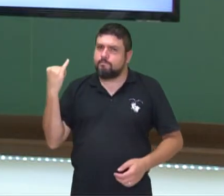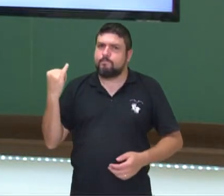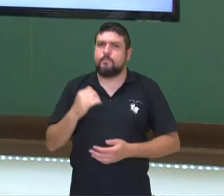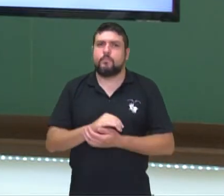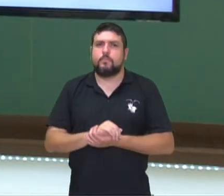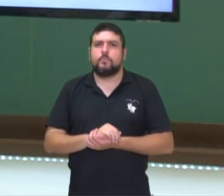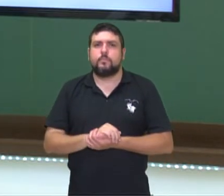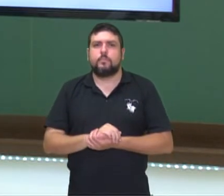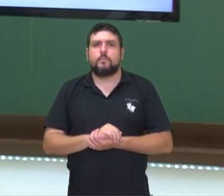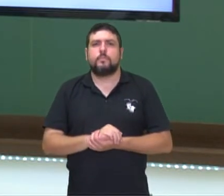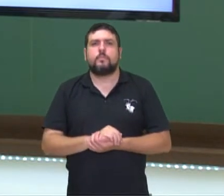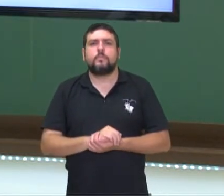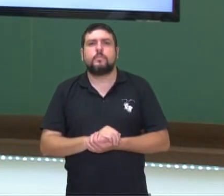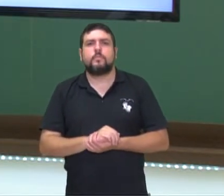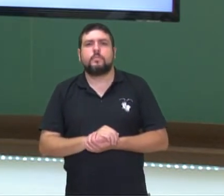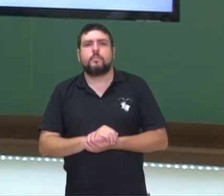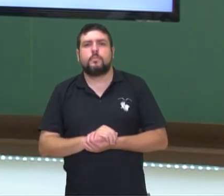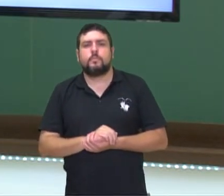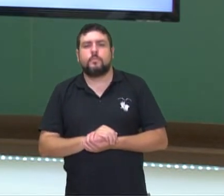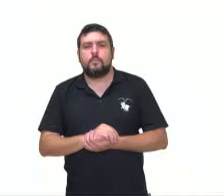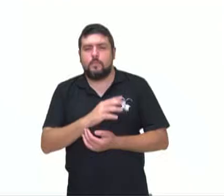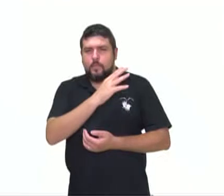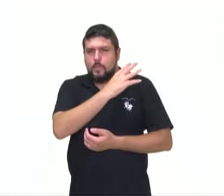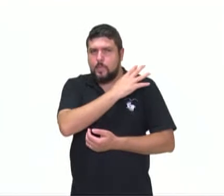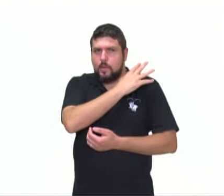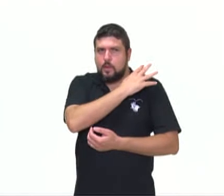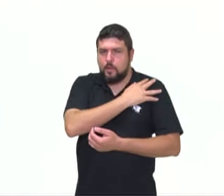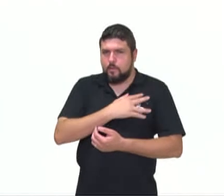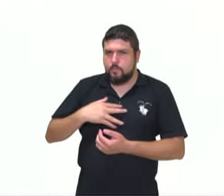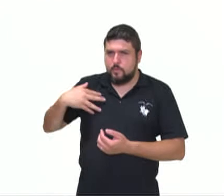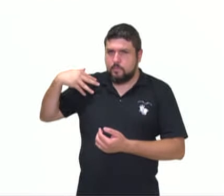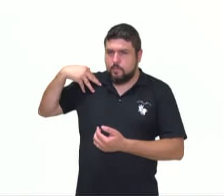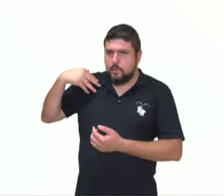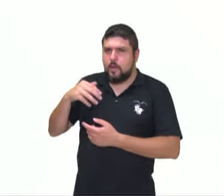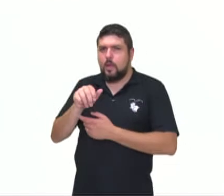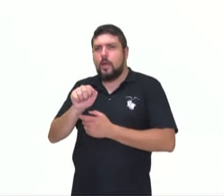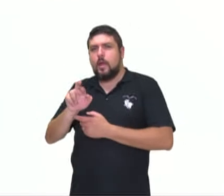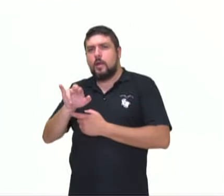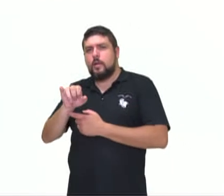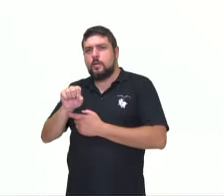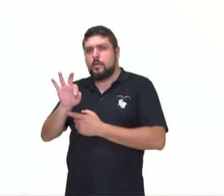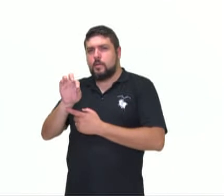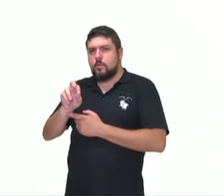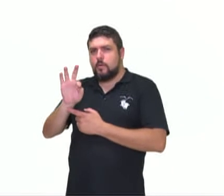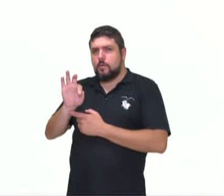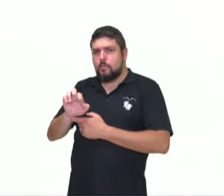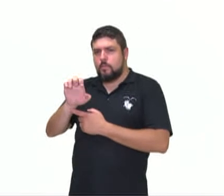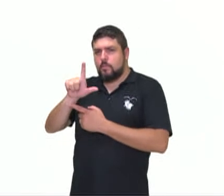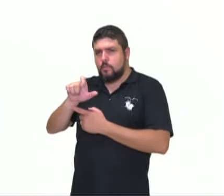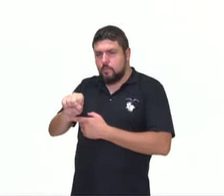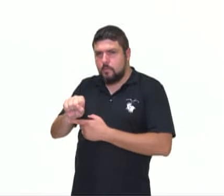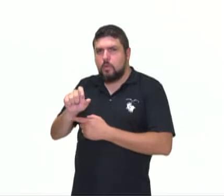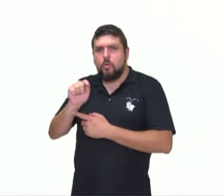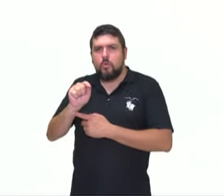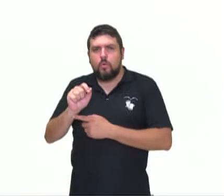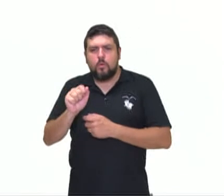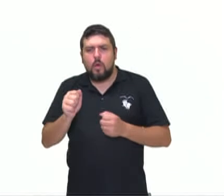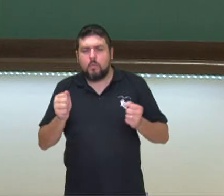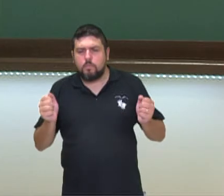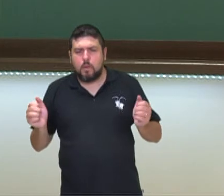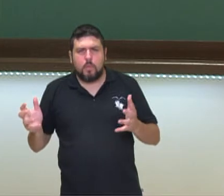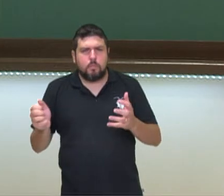importante. O Aristóteles dizia que a linguagem é o que nos faz humanos. Todos os